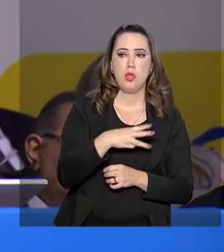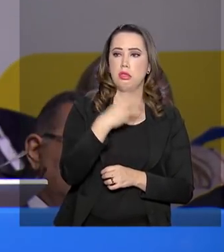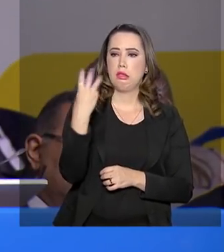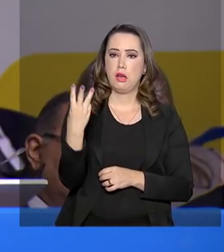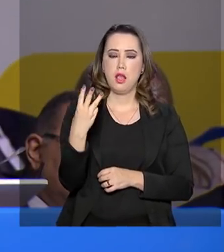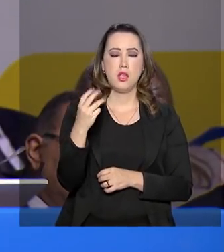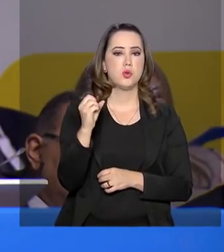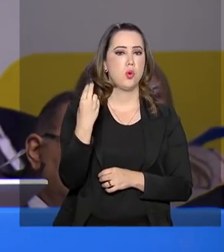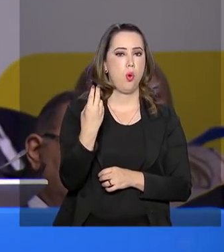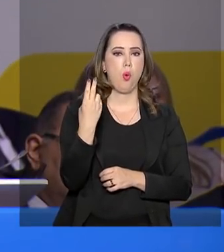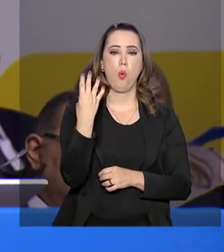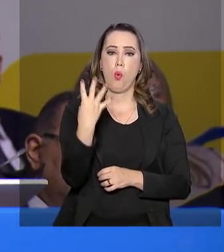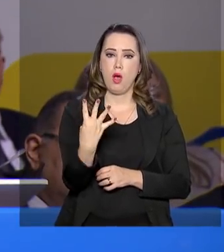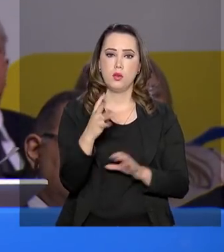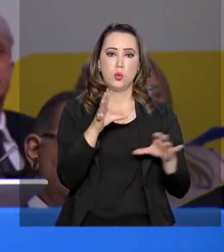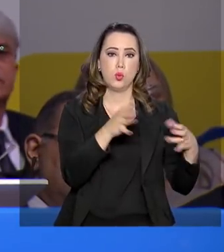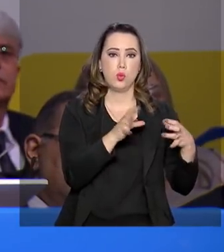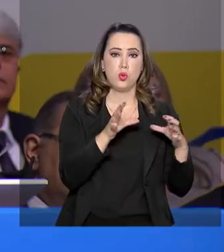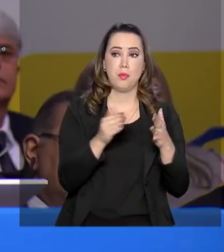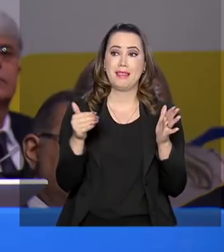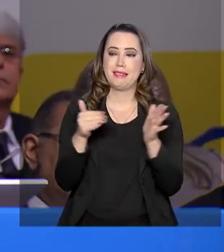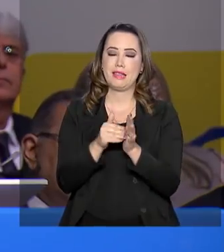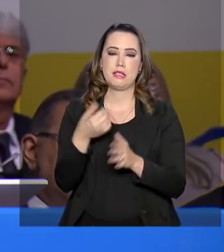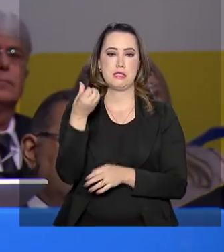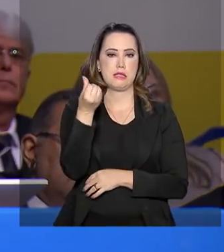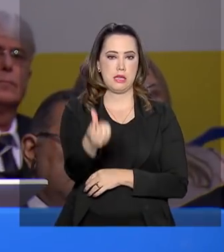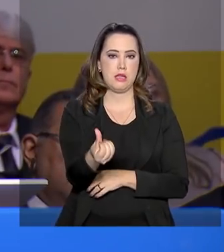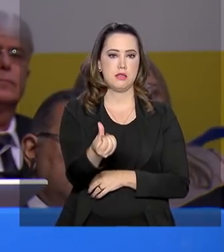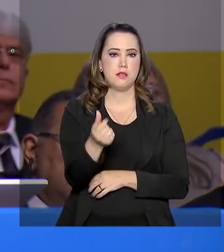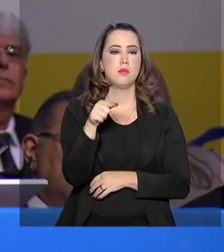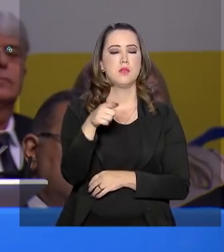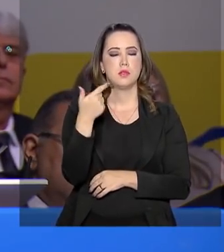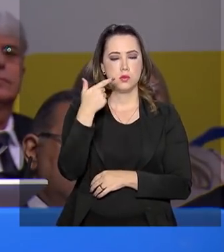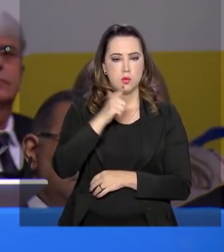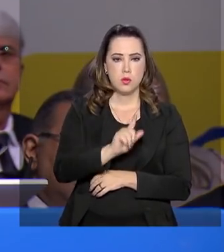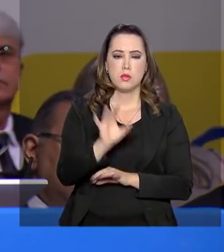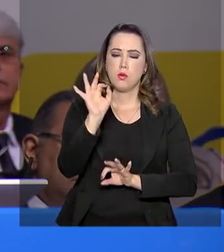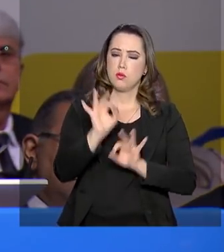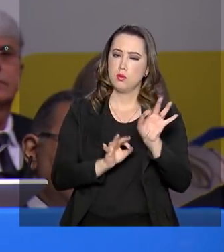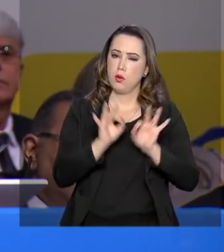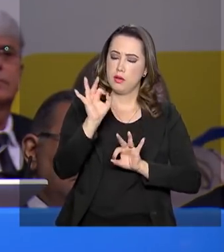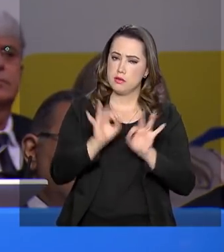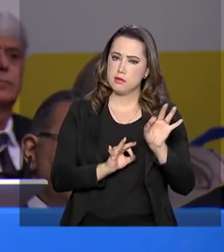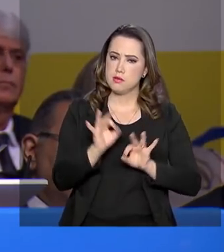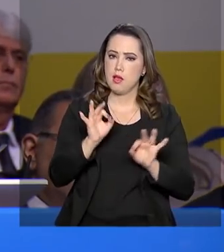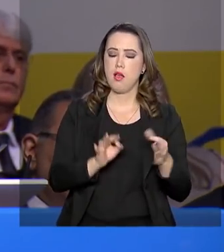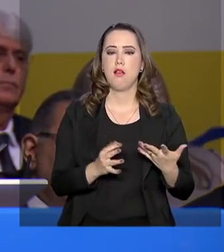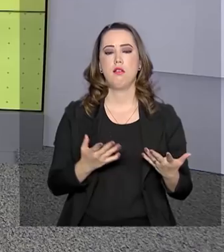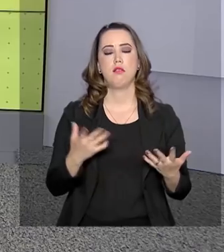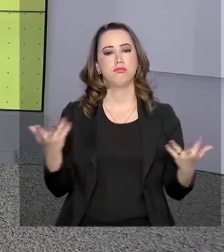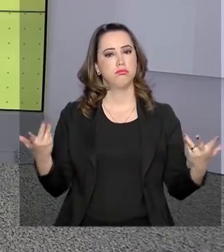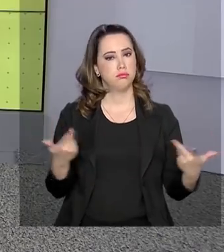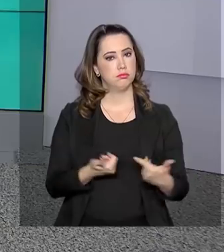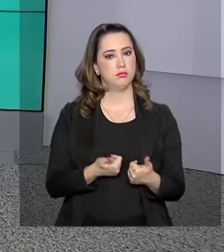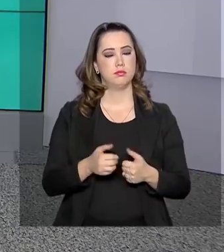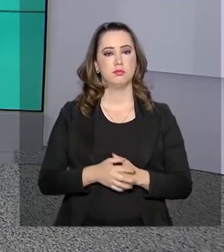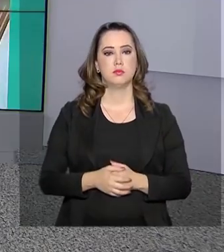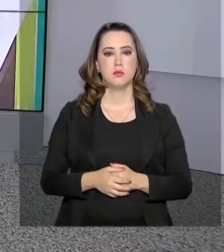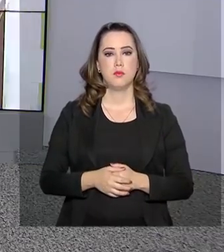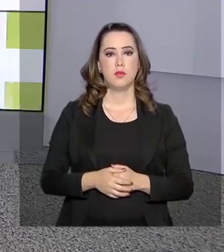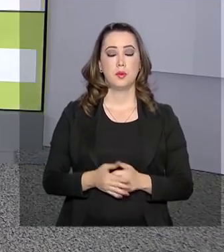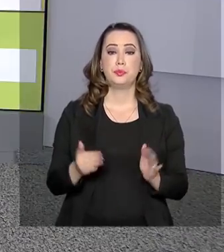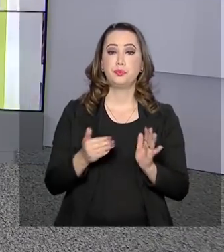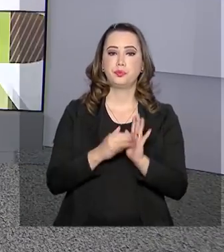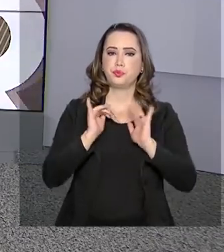quatro equipes por unidade, mas até seis, para vocês ganharem capacidade de organização e resolutividade. E uma